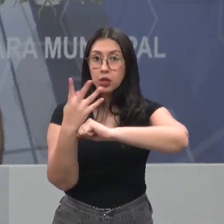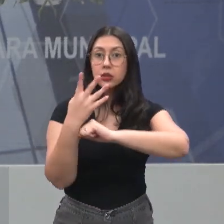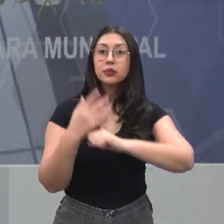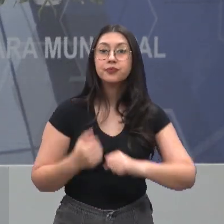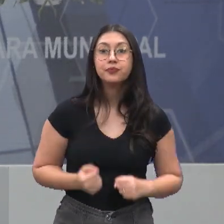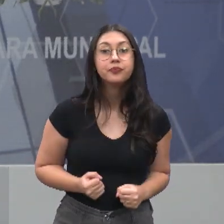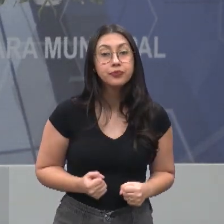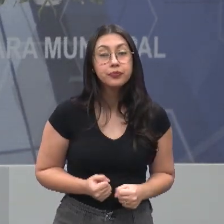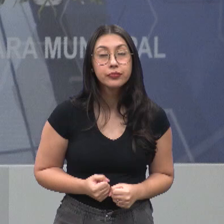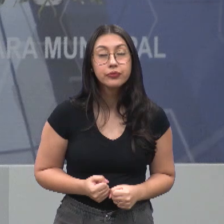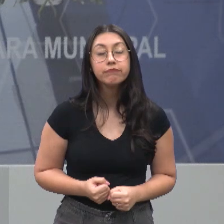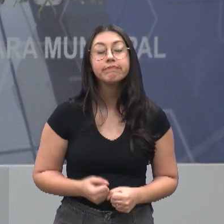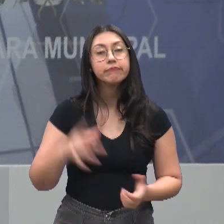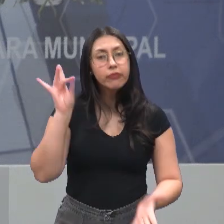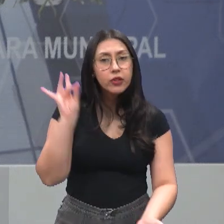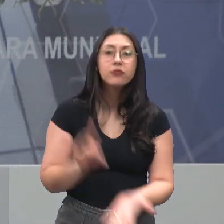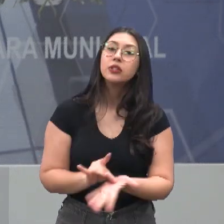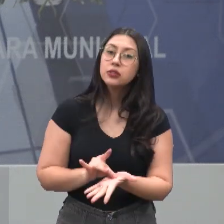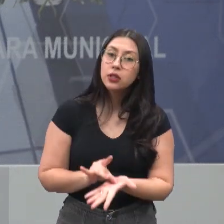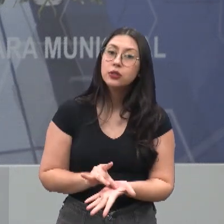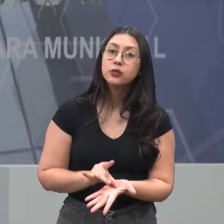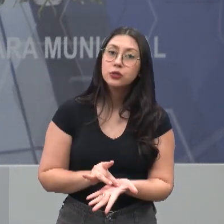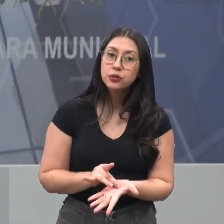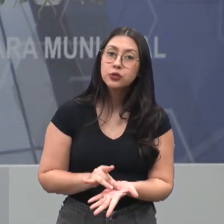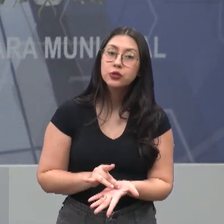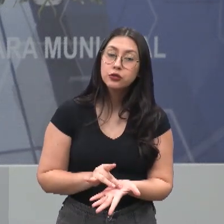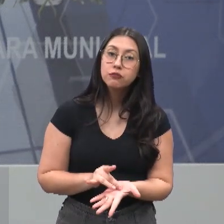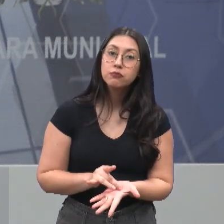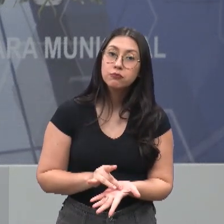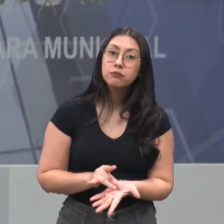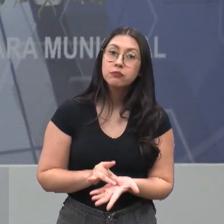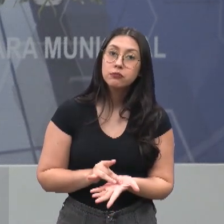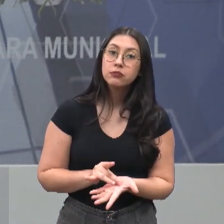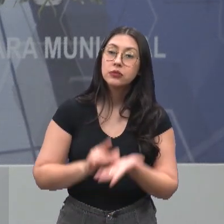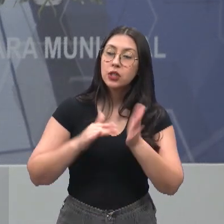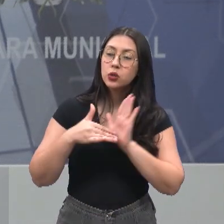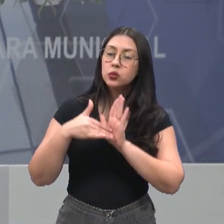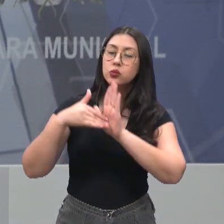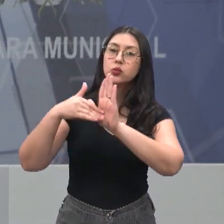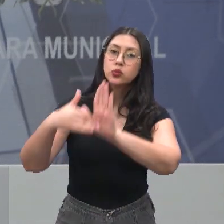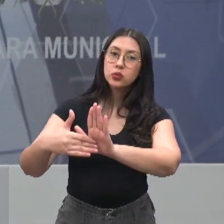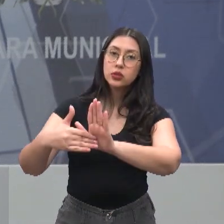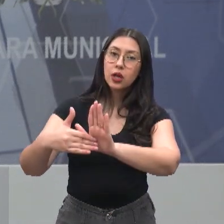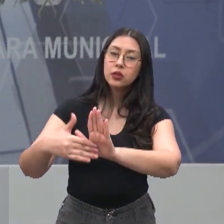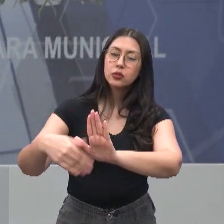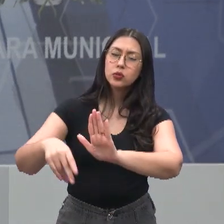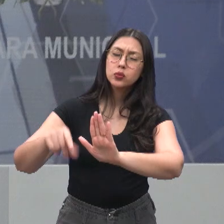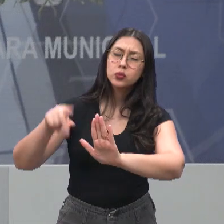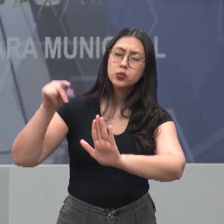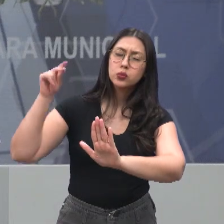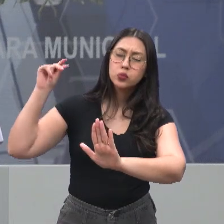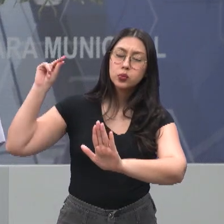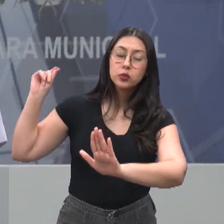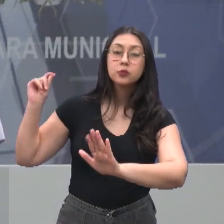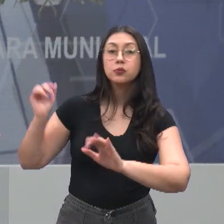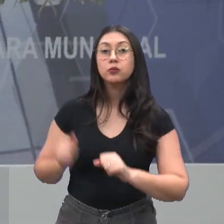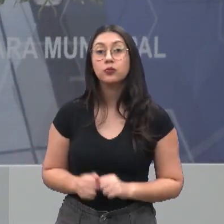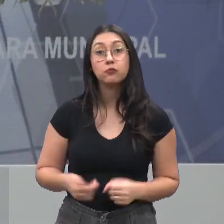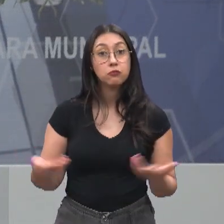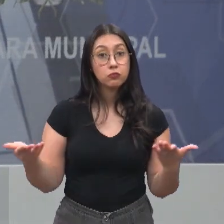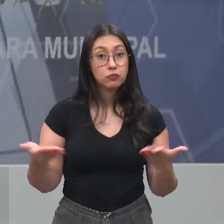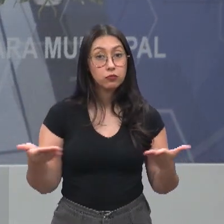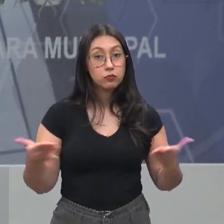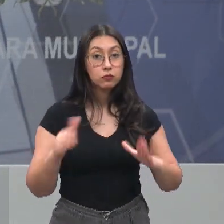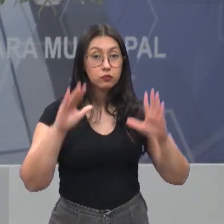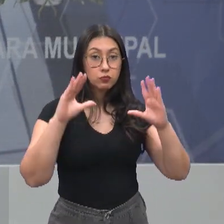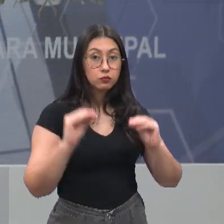de fato, eles tivessem atendido esse anseio deles de muitos anos. E na noite de hoje, a